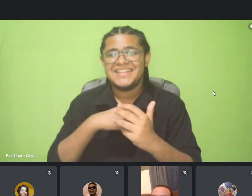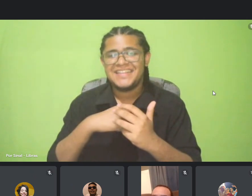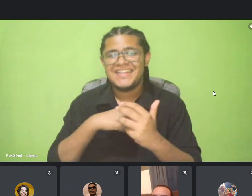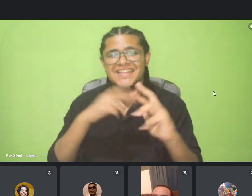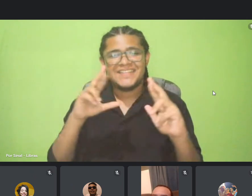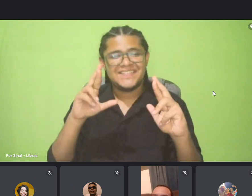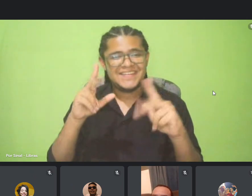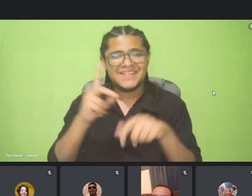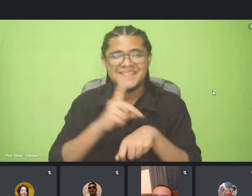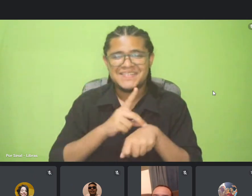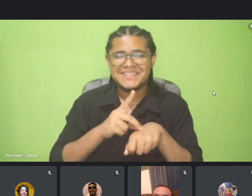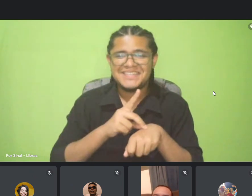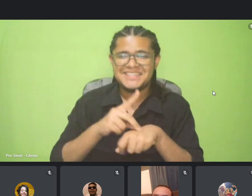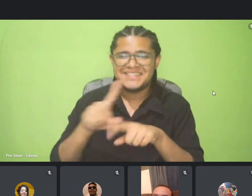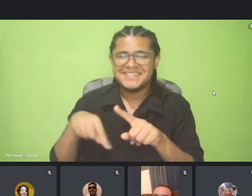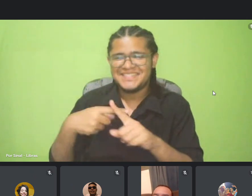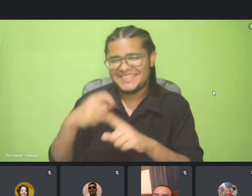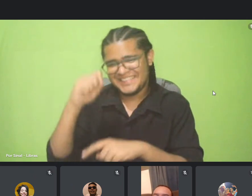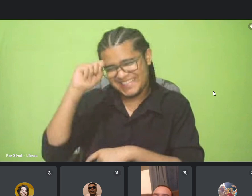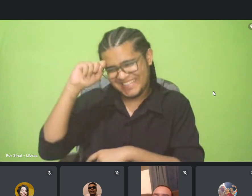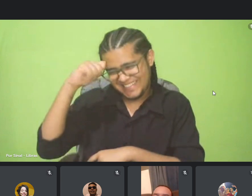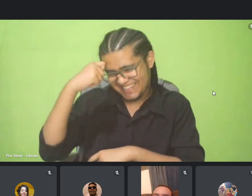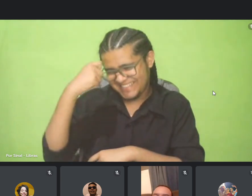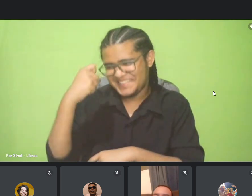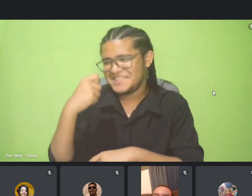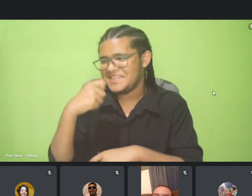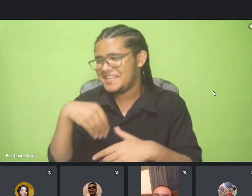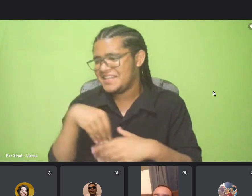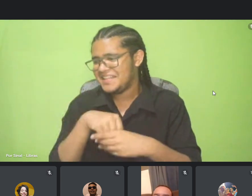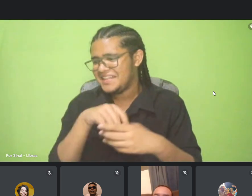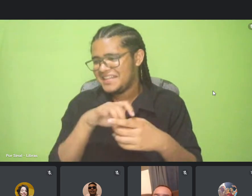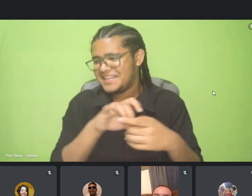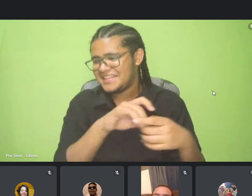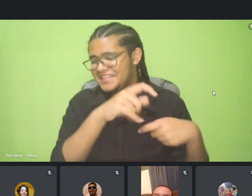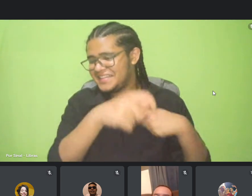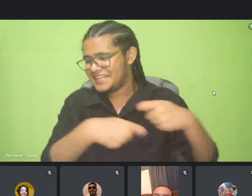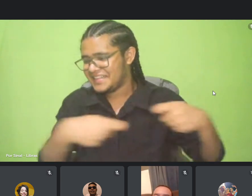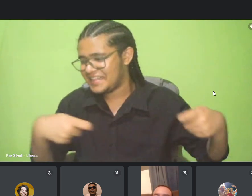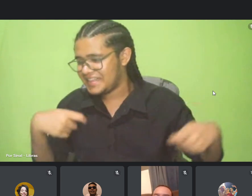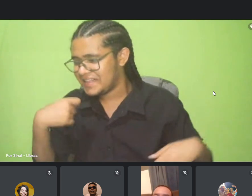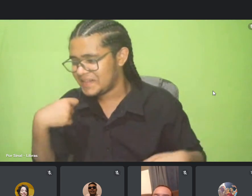aprendendo um monte com vocês, hein? é o seguinte, Ivanilson, olha só,